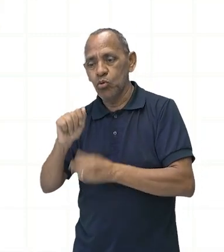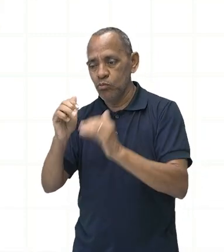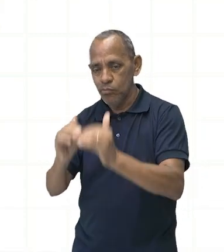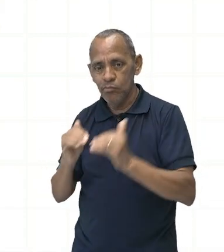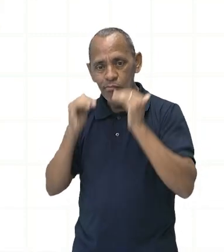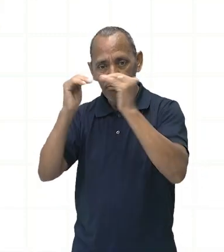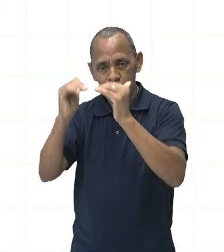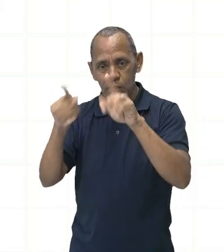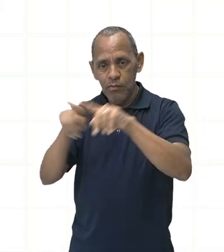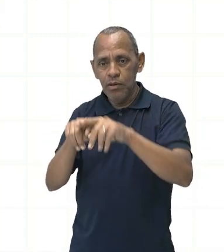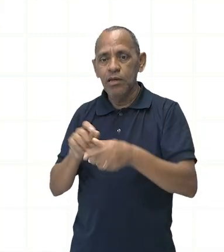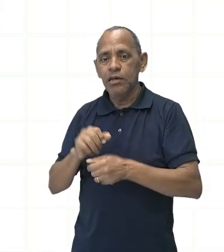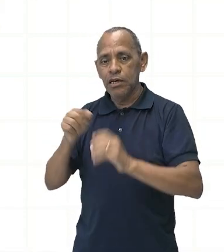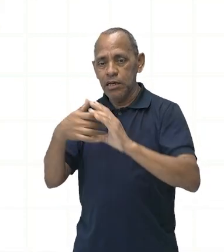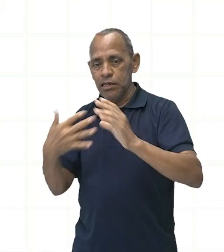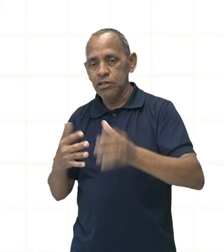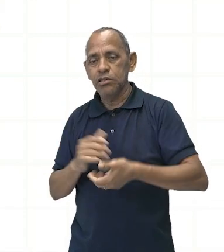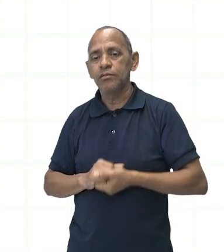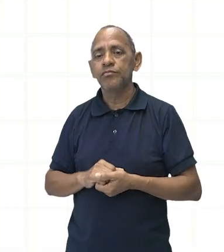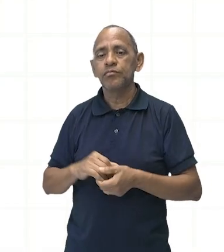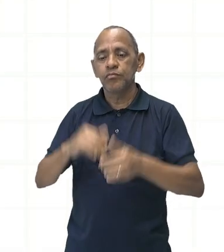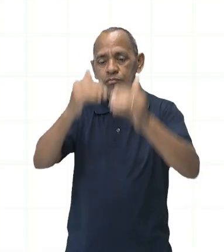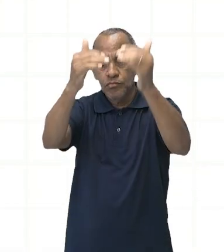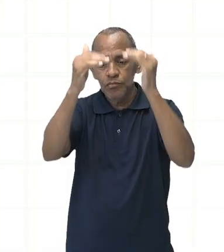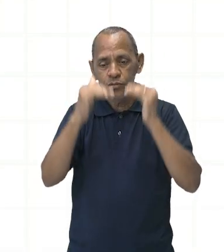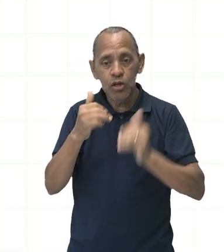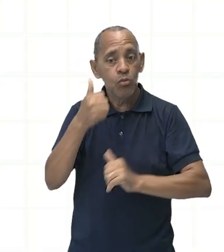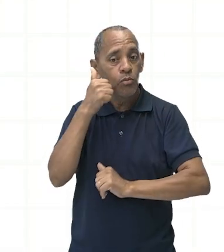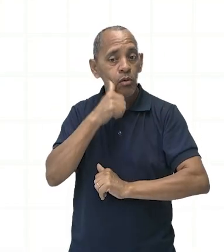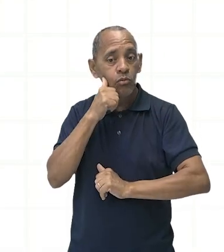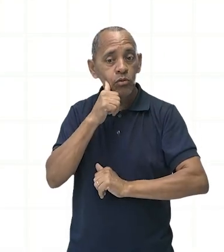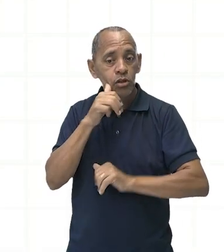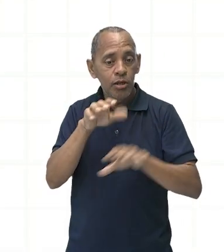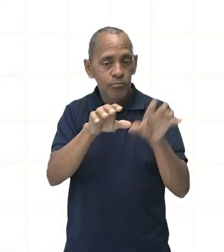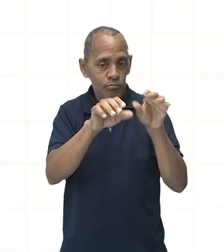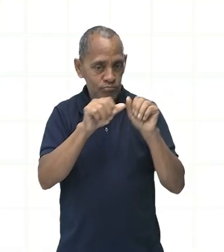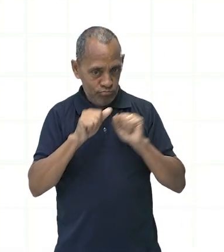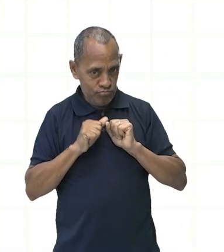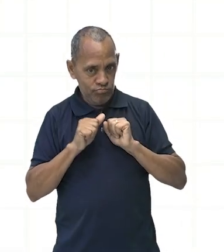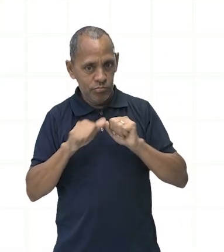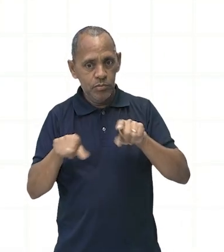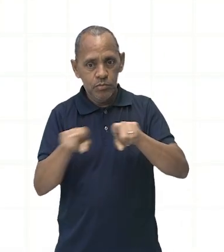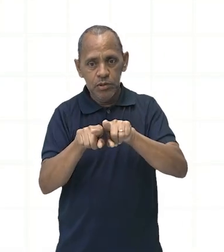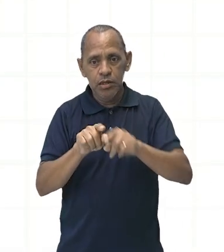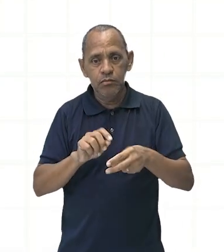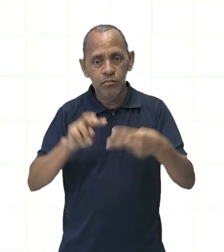Temos também uma mulher portadora, vejam aí no seu conjunto genético o